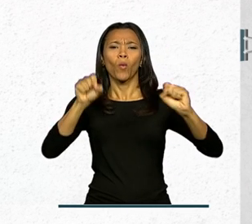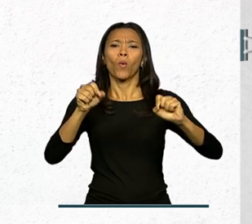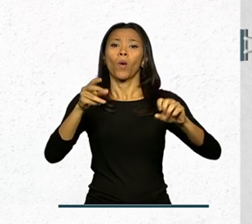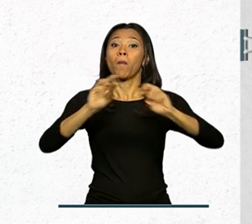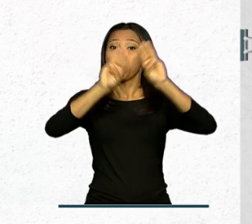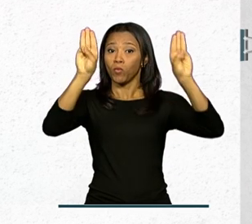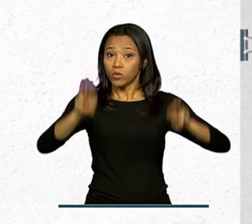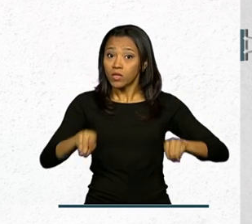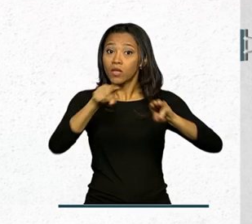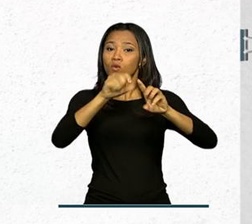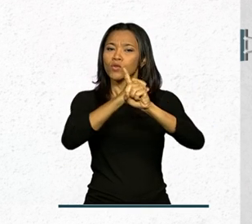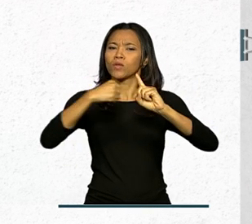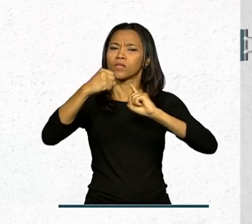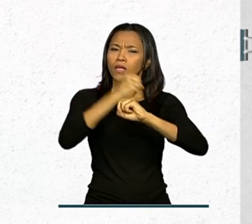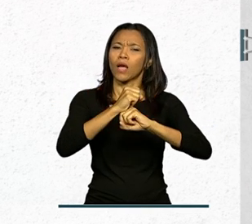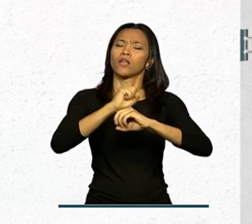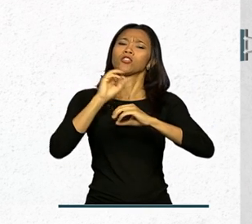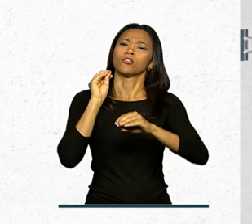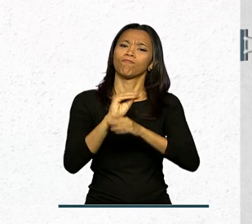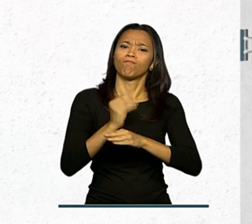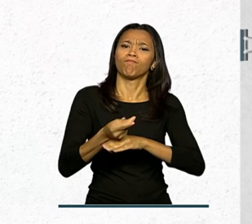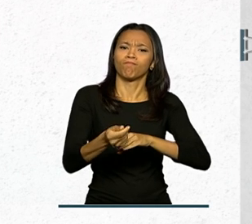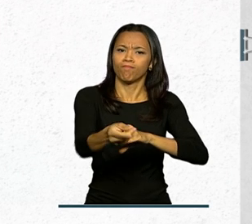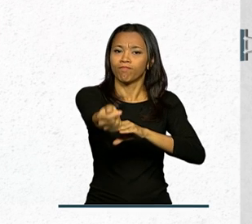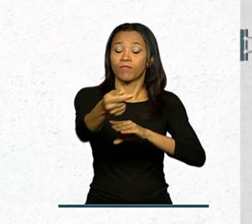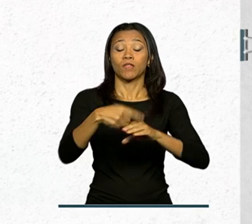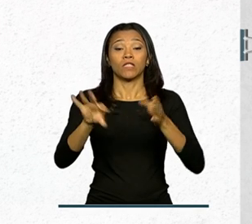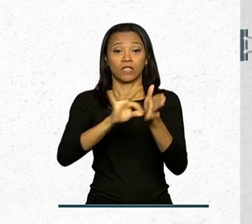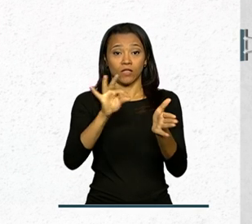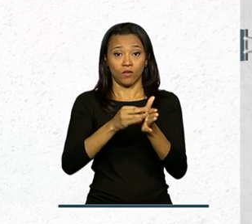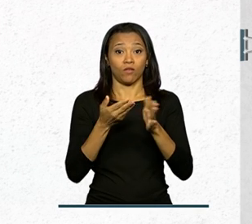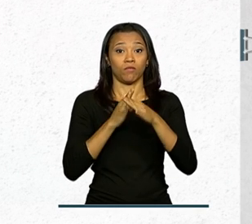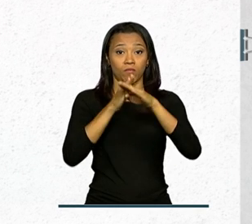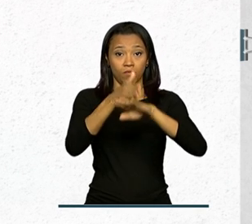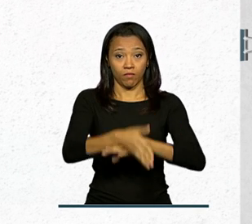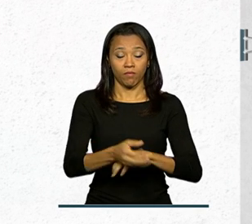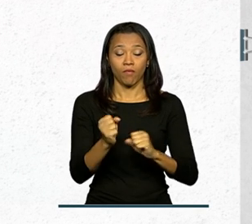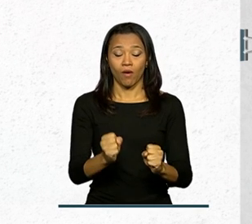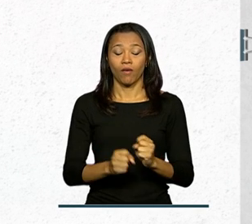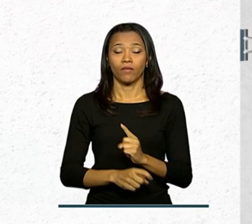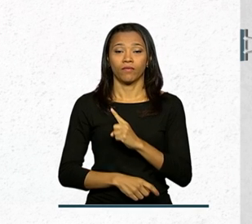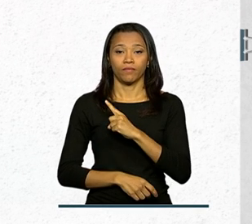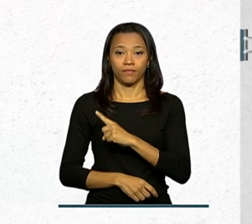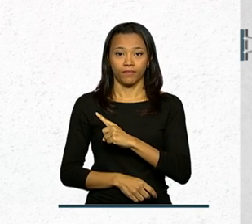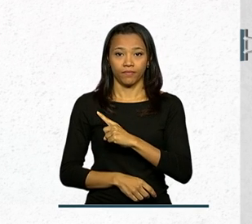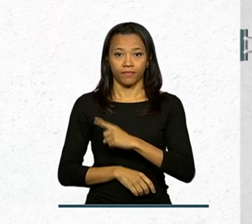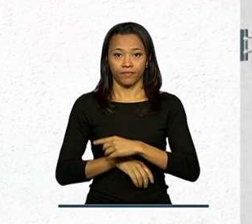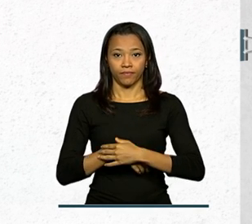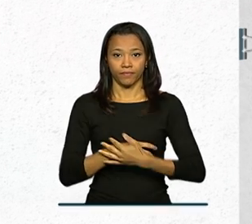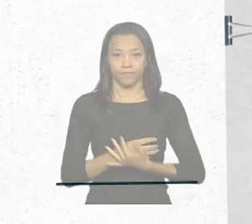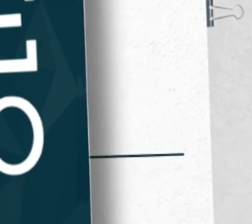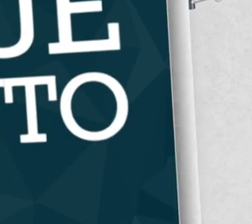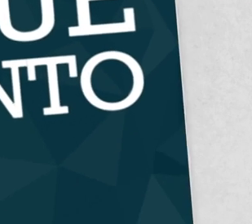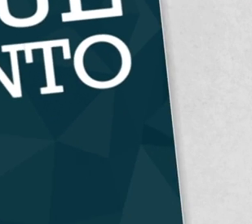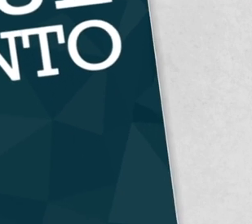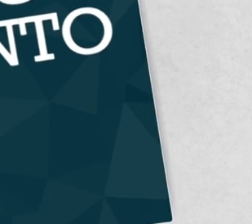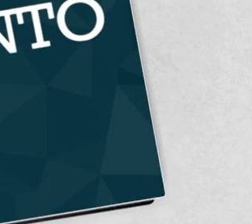para uma Sociedade Sustentável. Inscrições no endereço museus.gov.br.